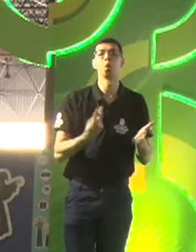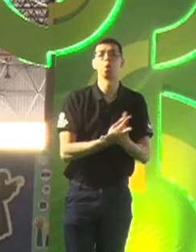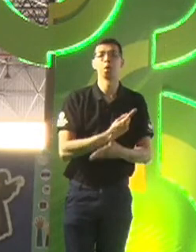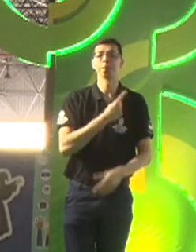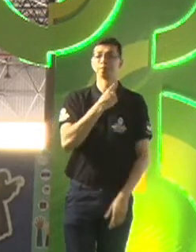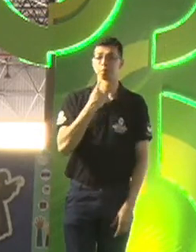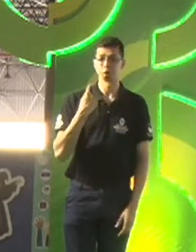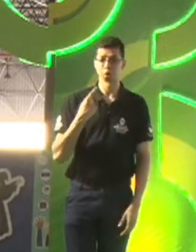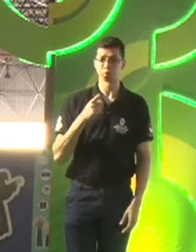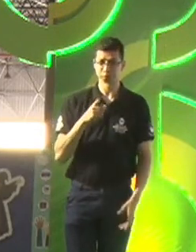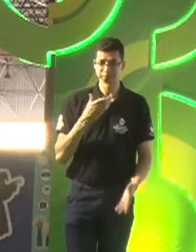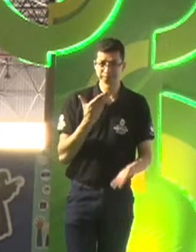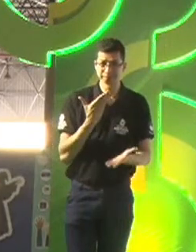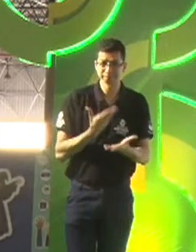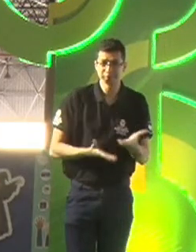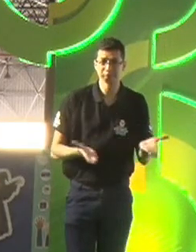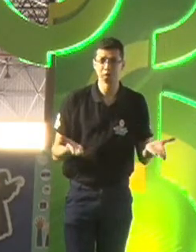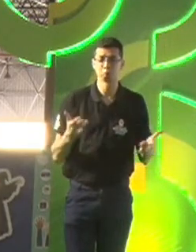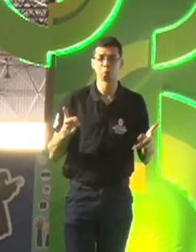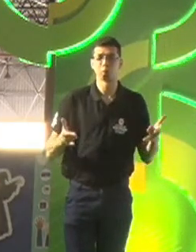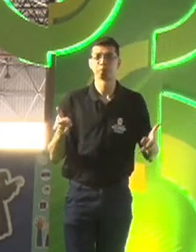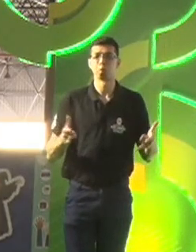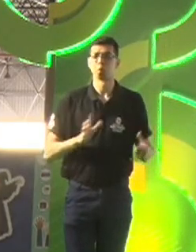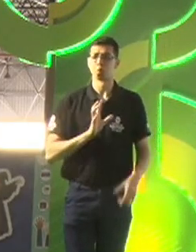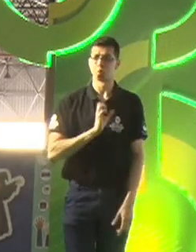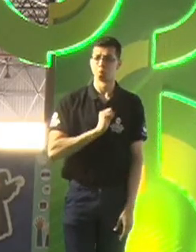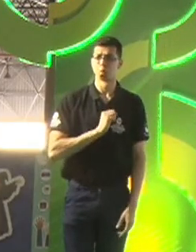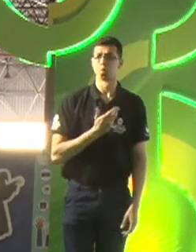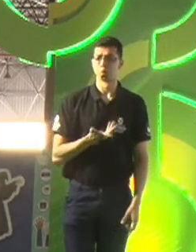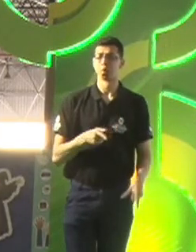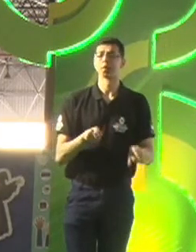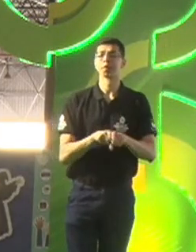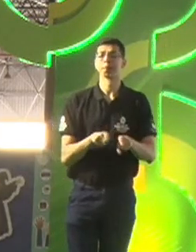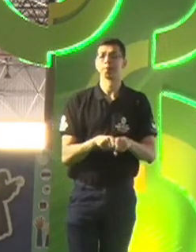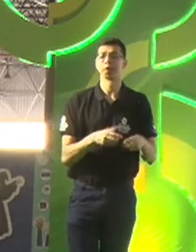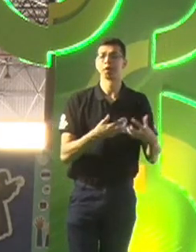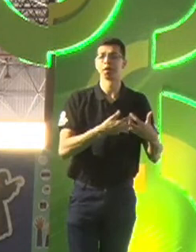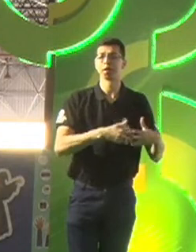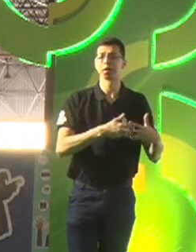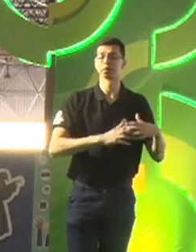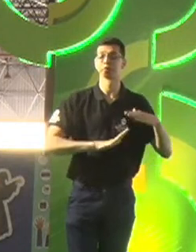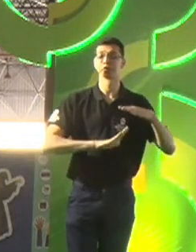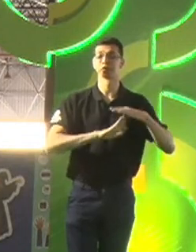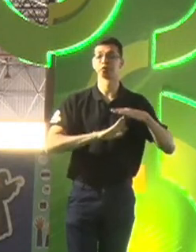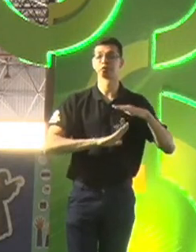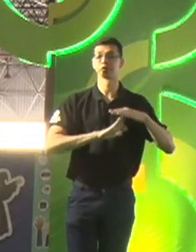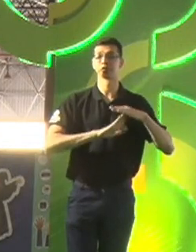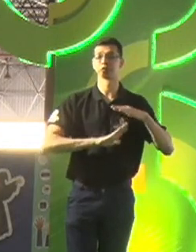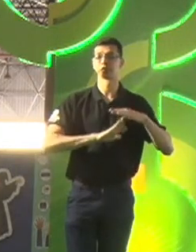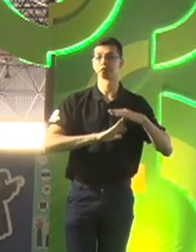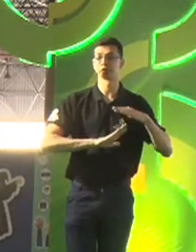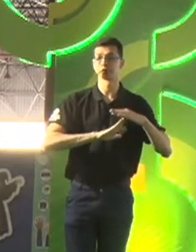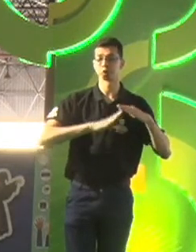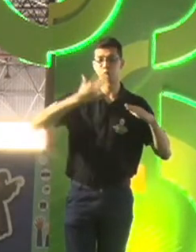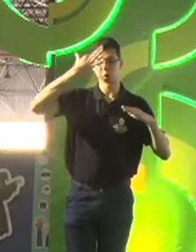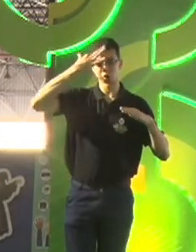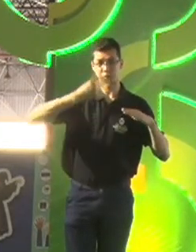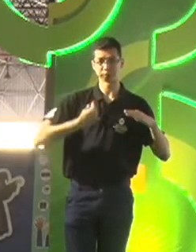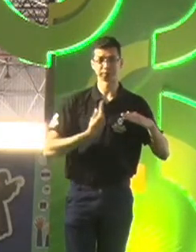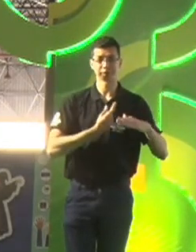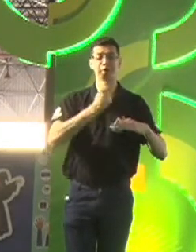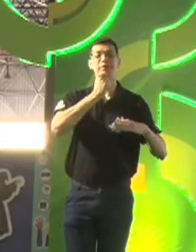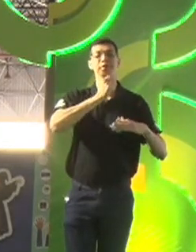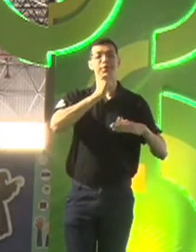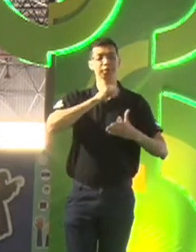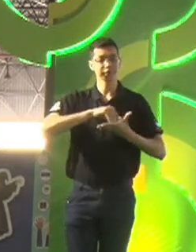ente mais querido a compreensão limitada que essas máquinas ainda vão ter porque a gente ainda tá no desenvolvimento disso E